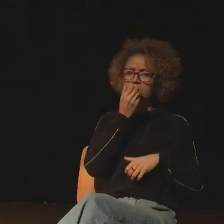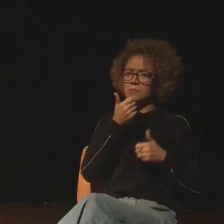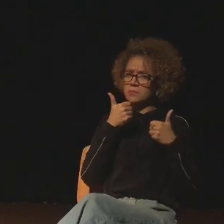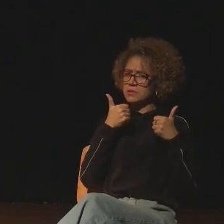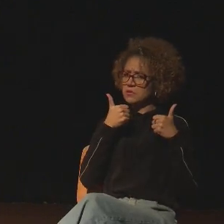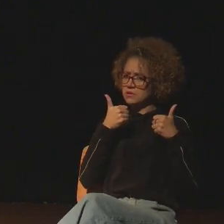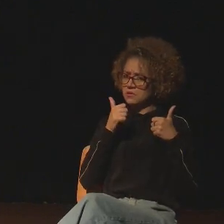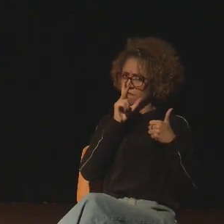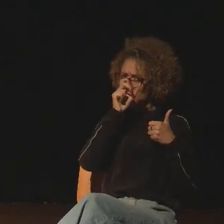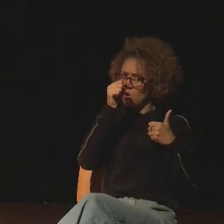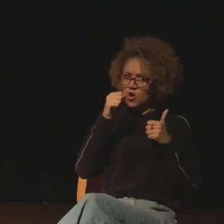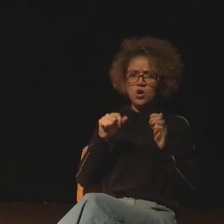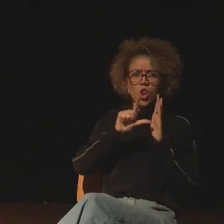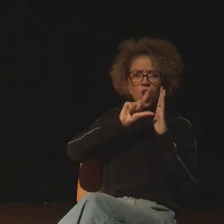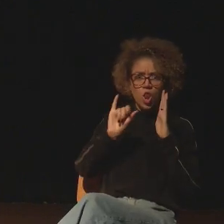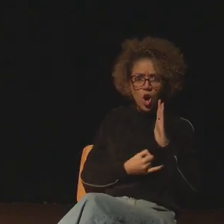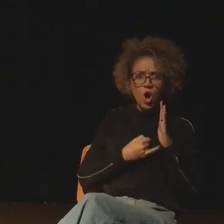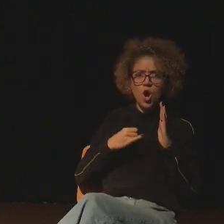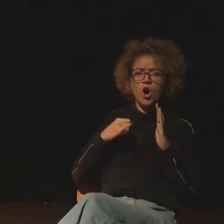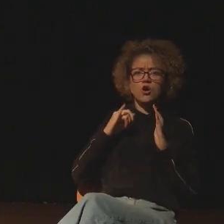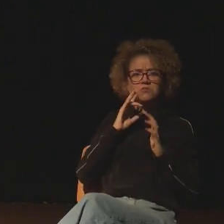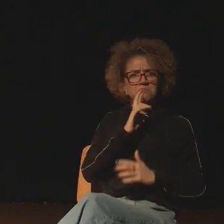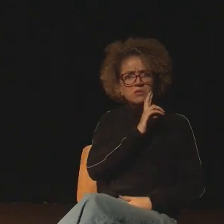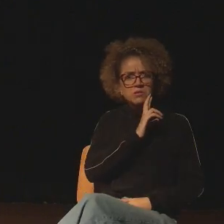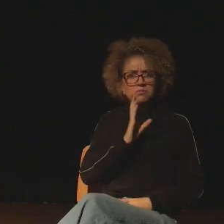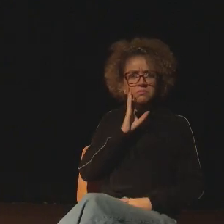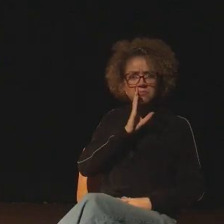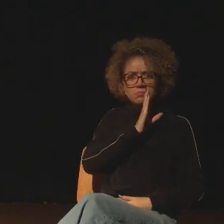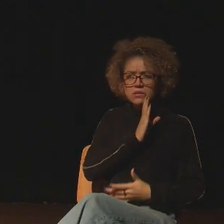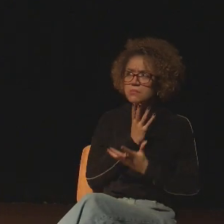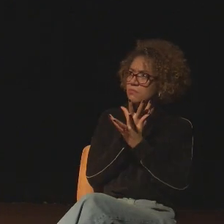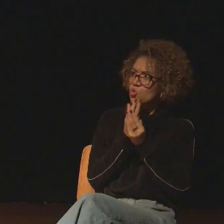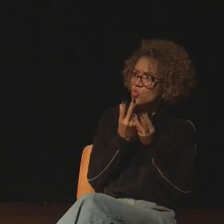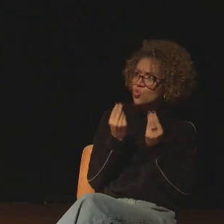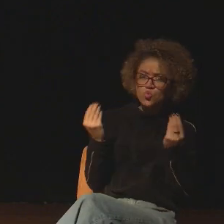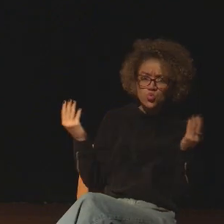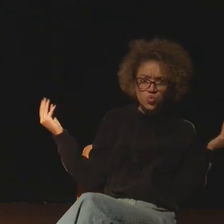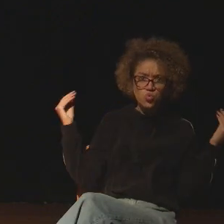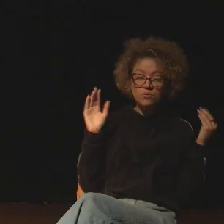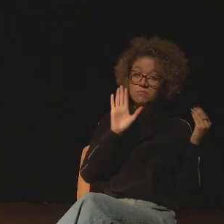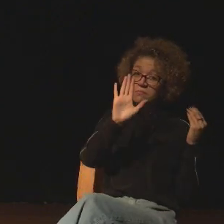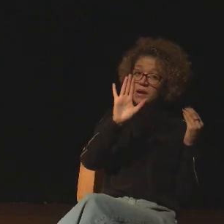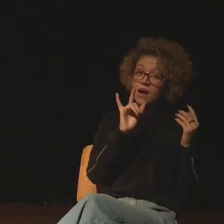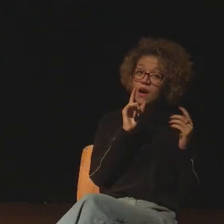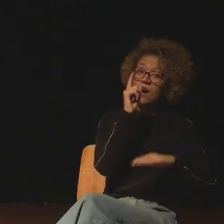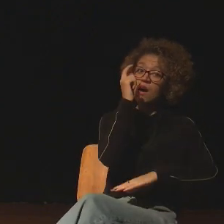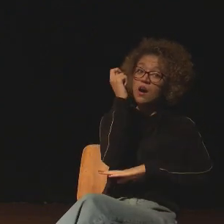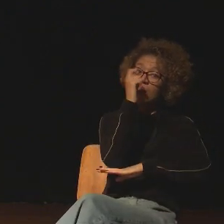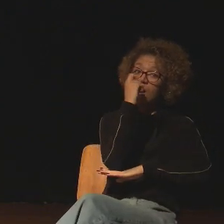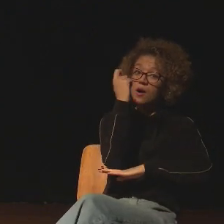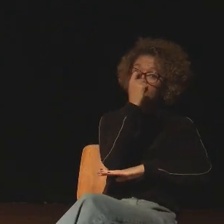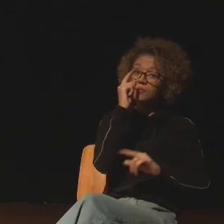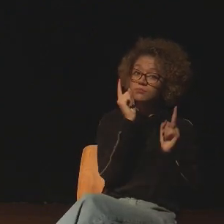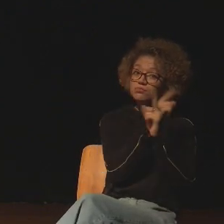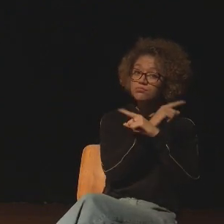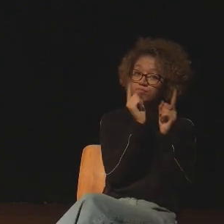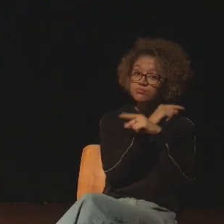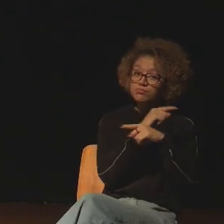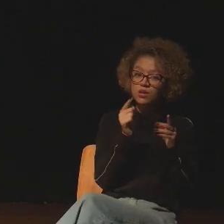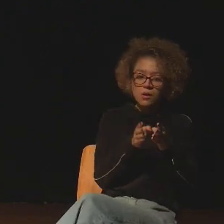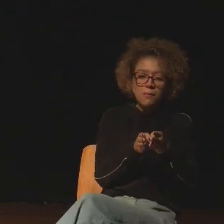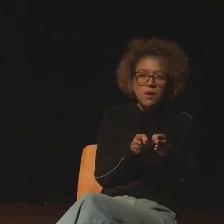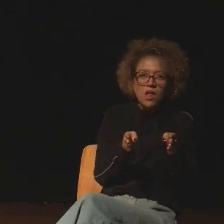forte presença comercial com bares e restaurantes. Com exceção à Avenida Paulista, as calçadas não possuem largura